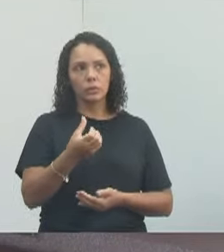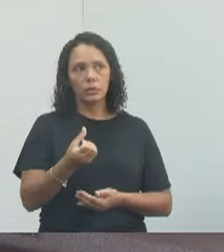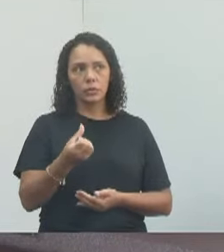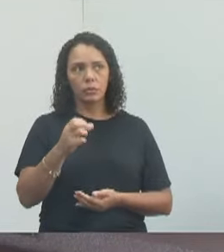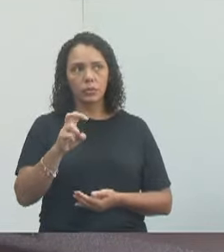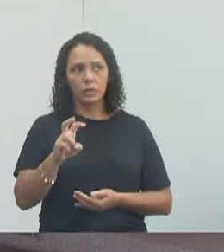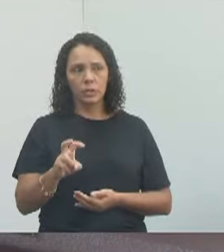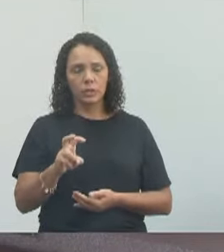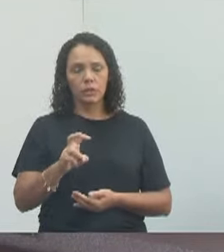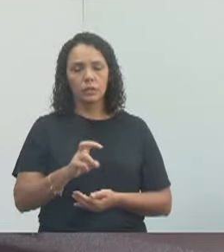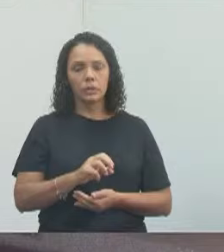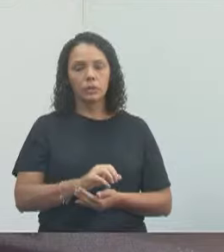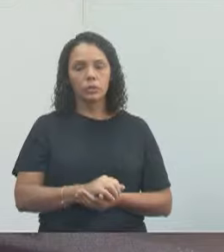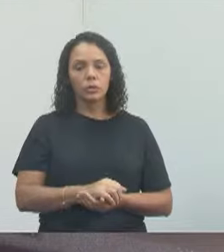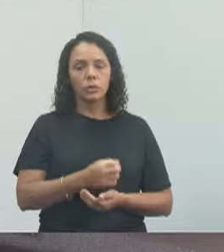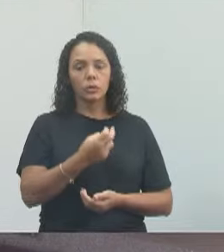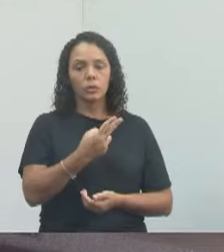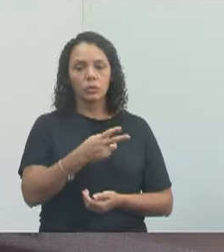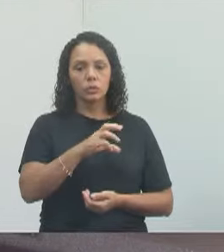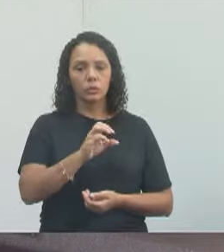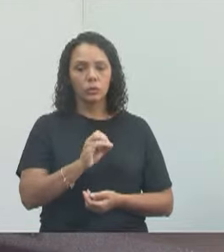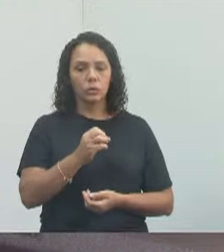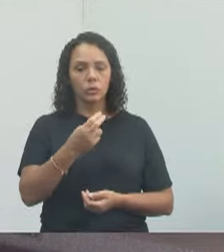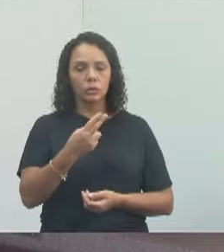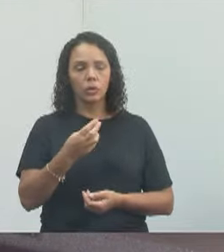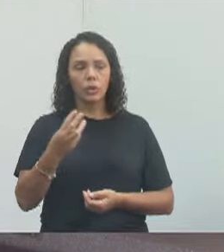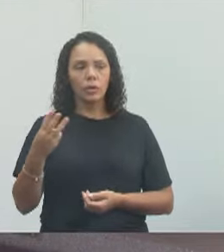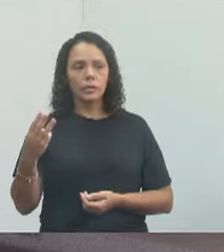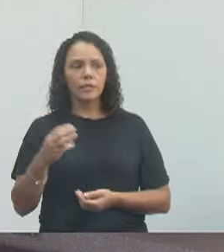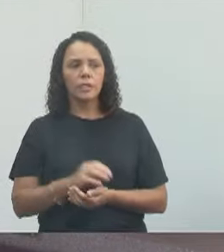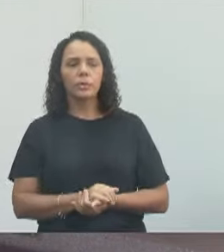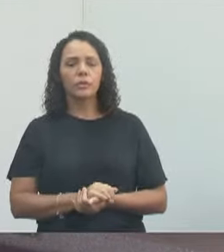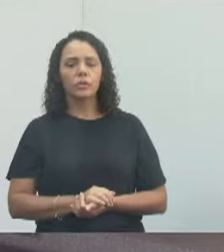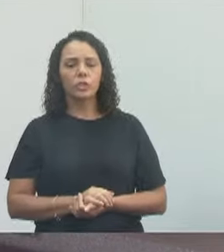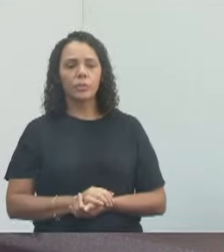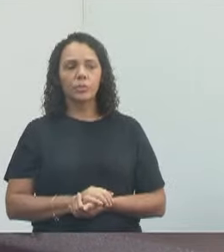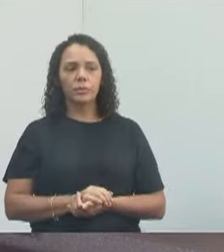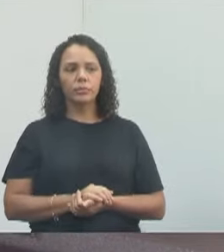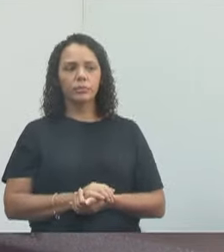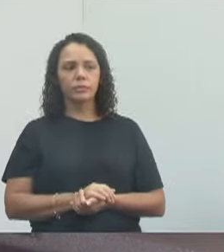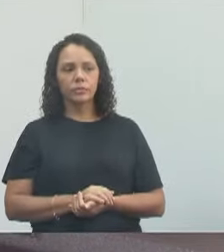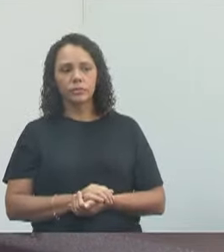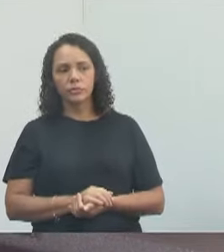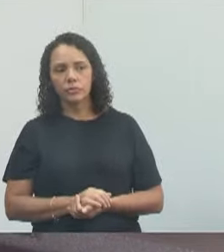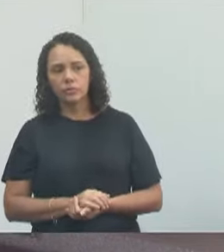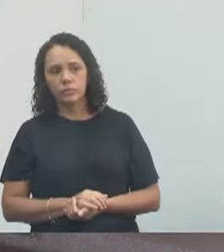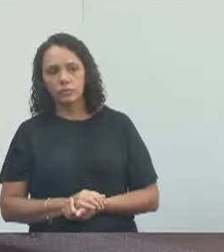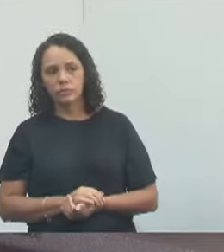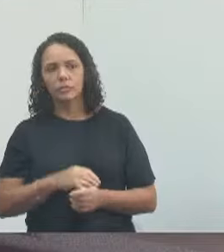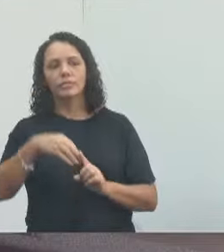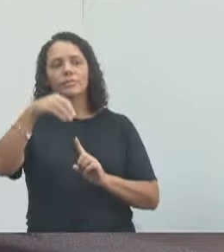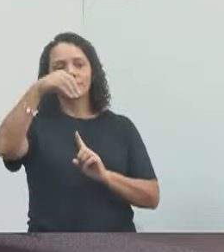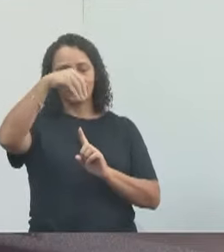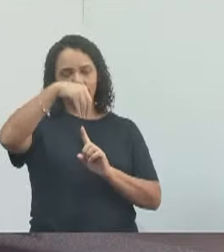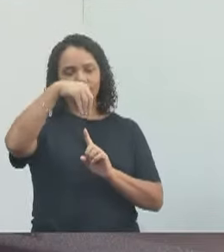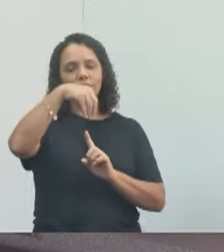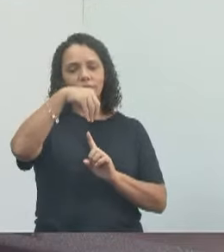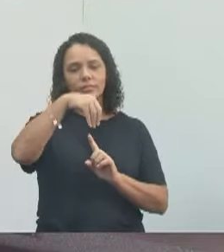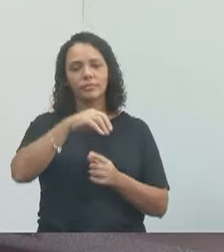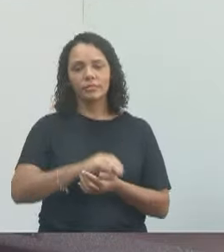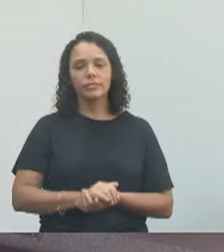31/012022 ponto de ônibus resposta protocolo respondido 2.13